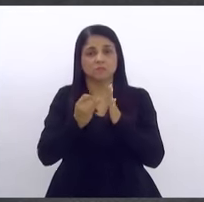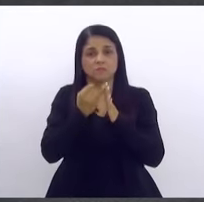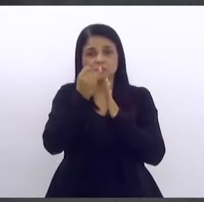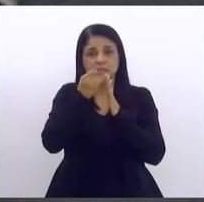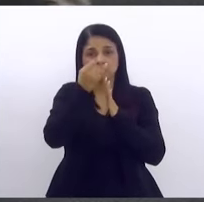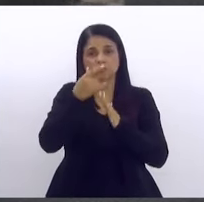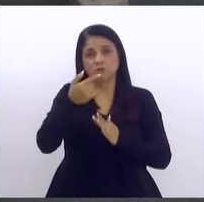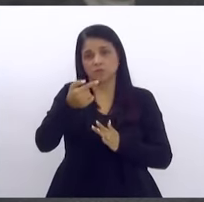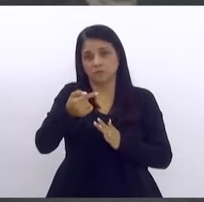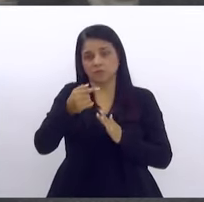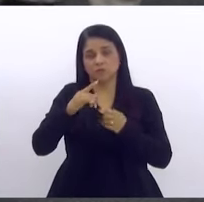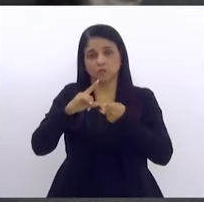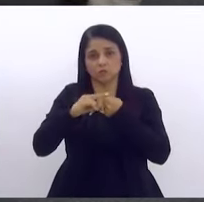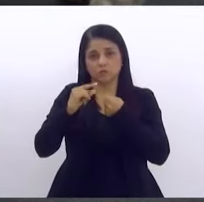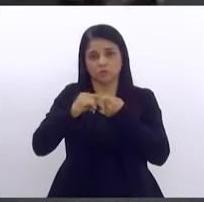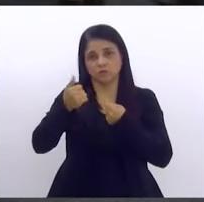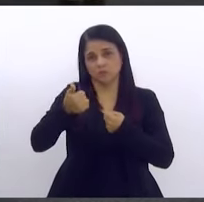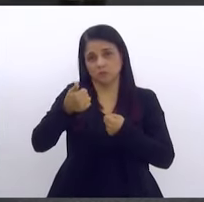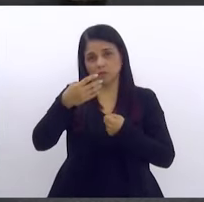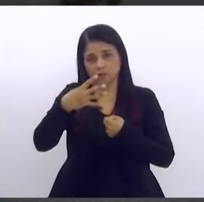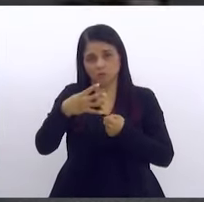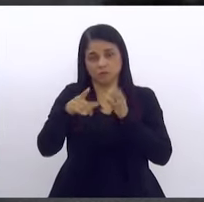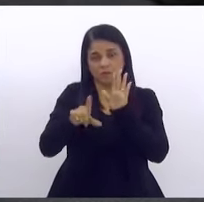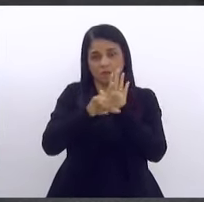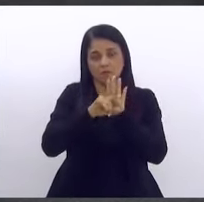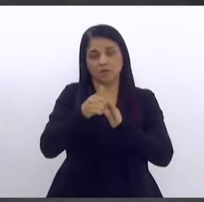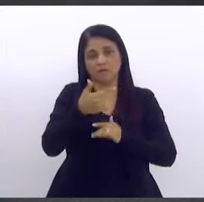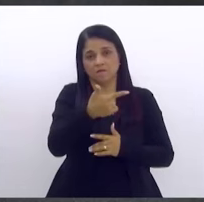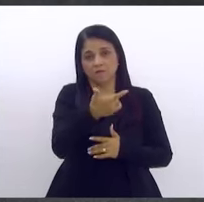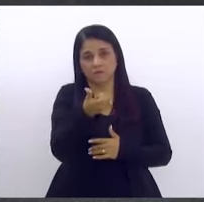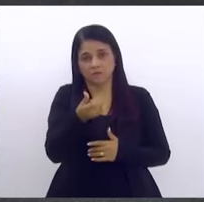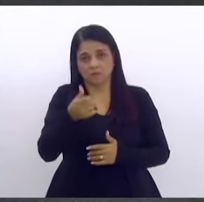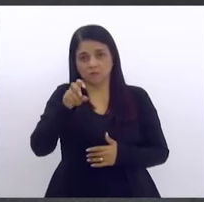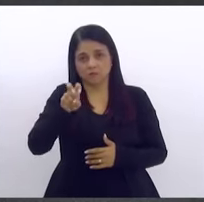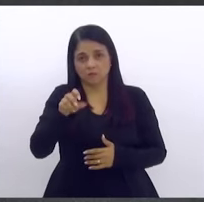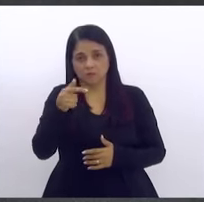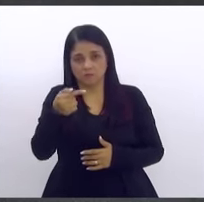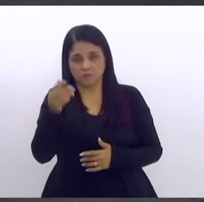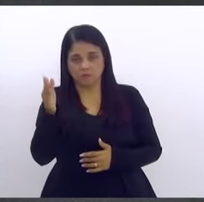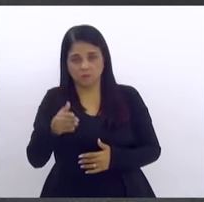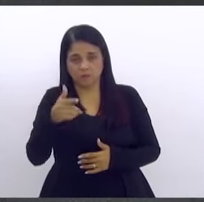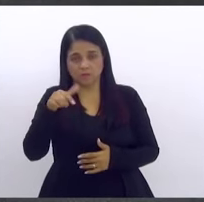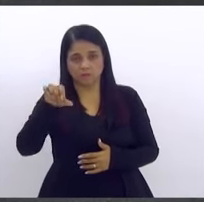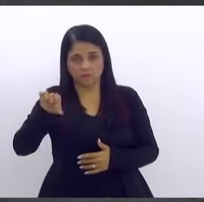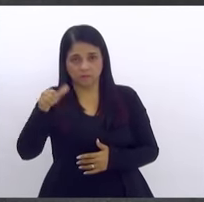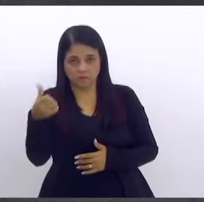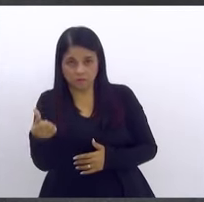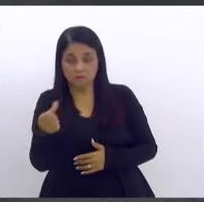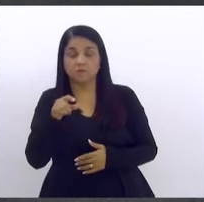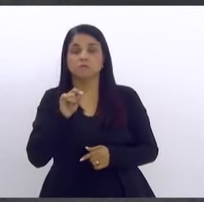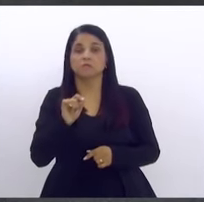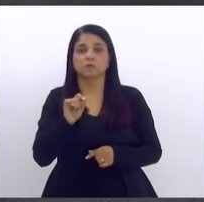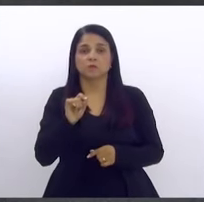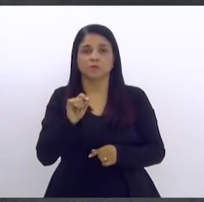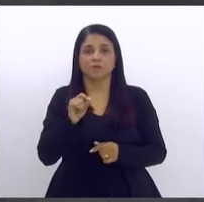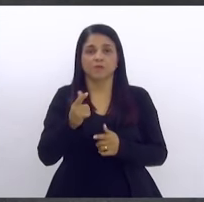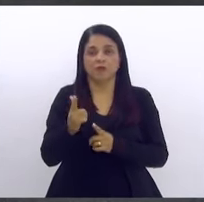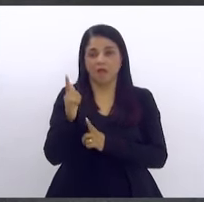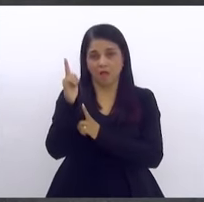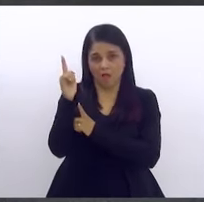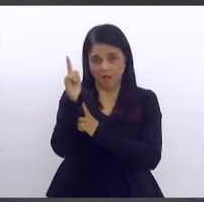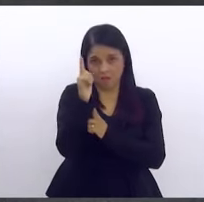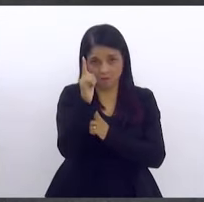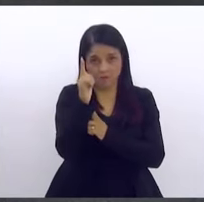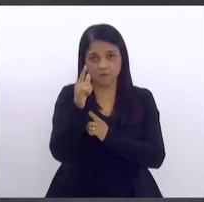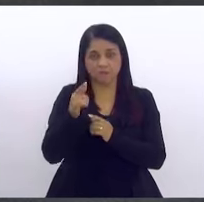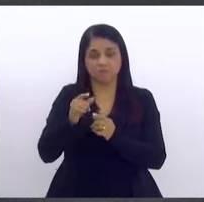do artigo 14 da Lei 2657 de 96, quais sejam armas e